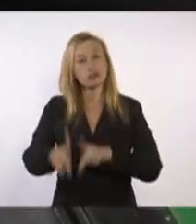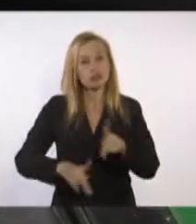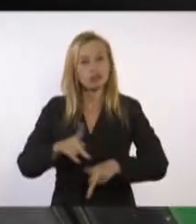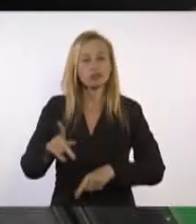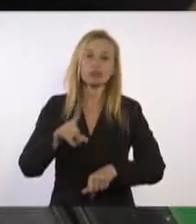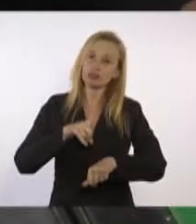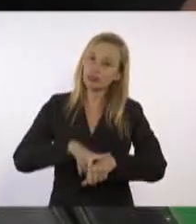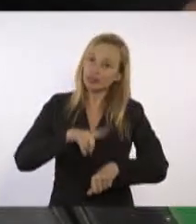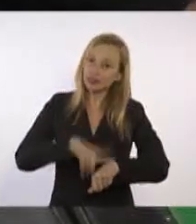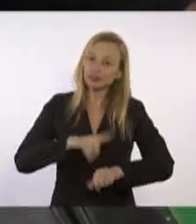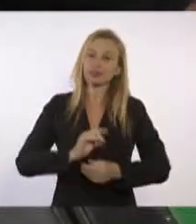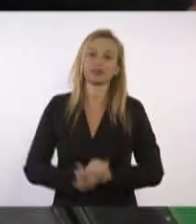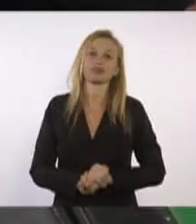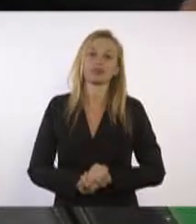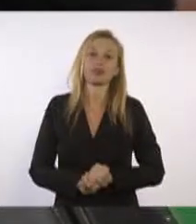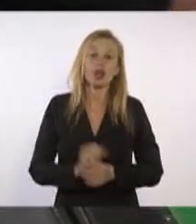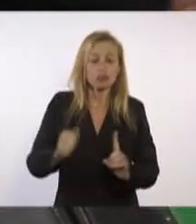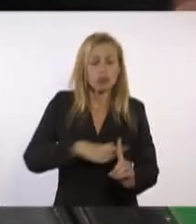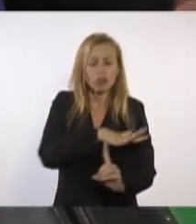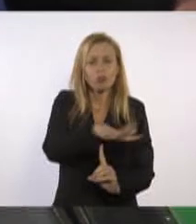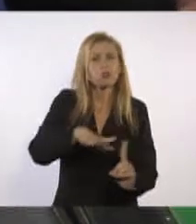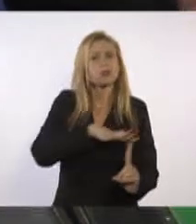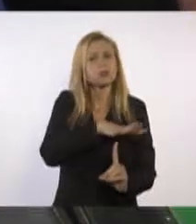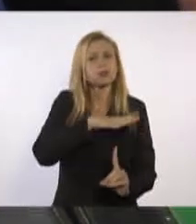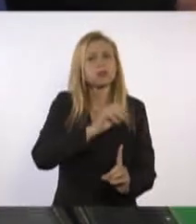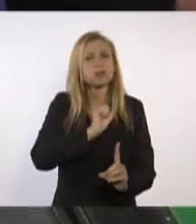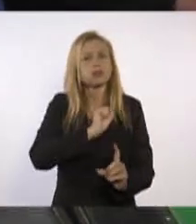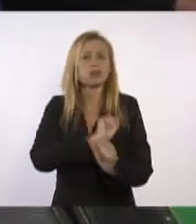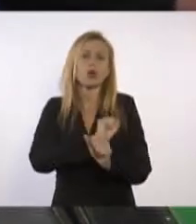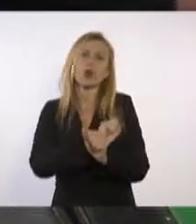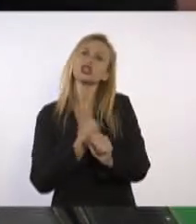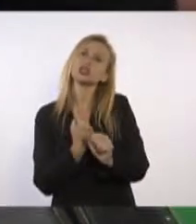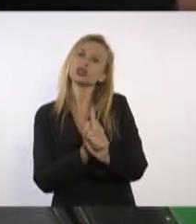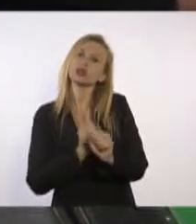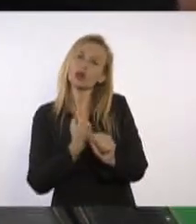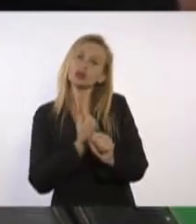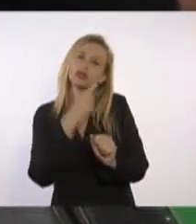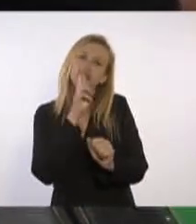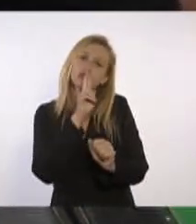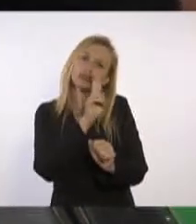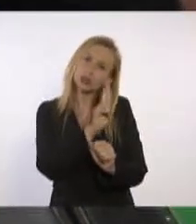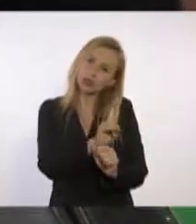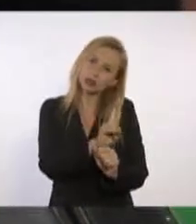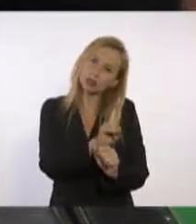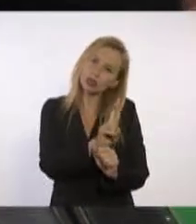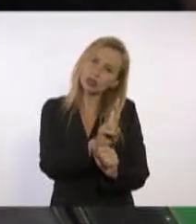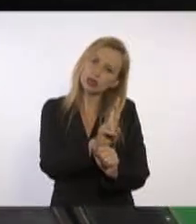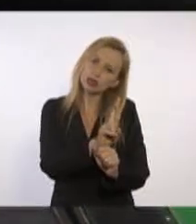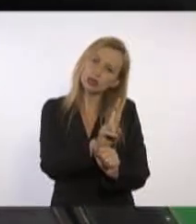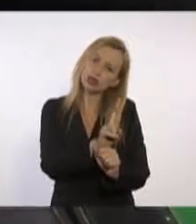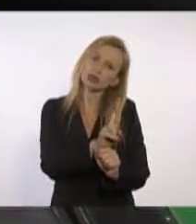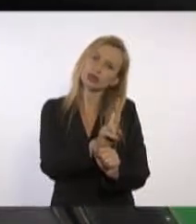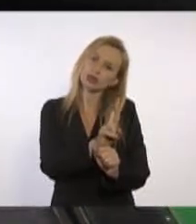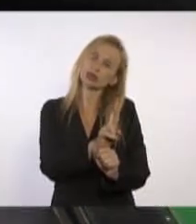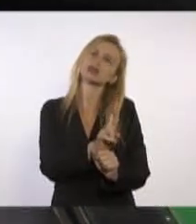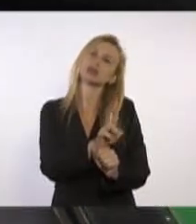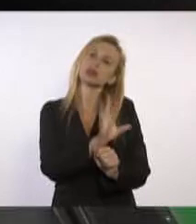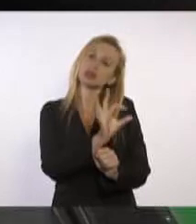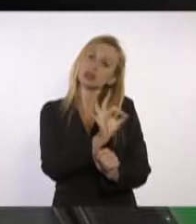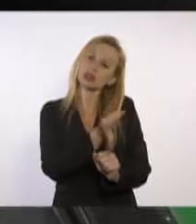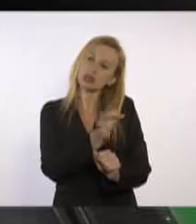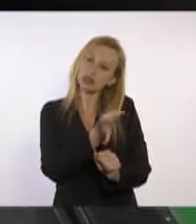momento e que a sociedade espera de nós uma resposta adequada à gravidade dos